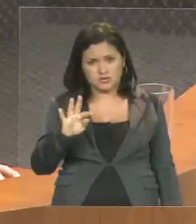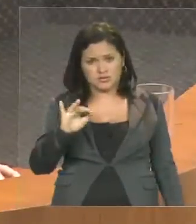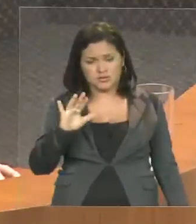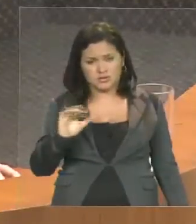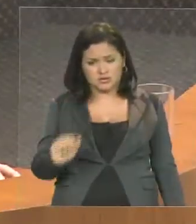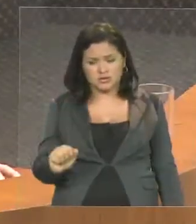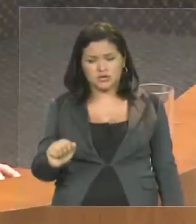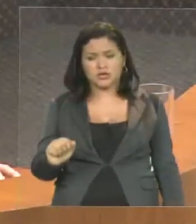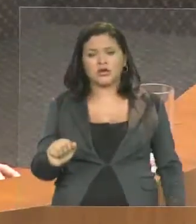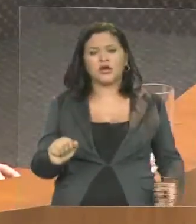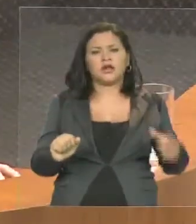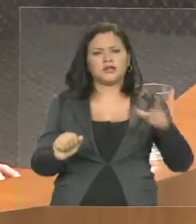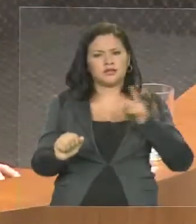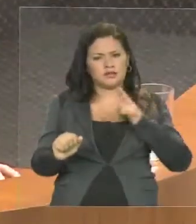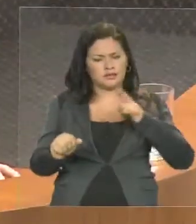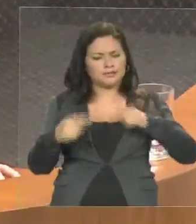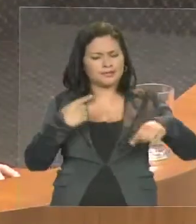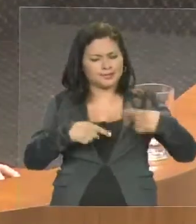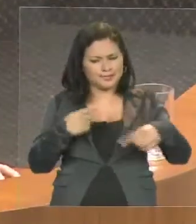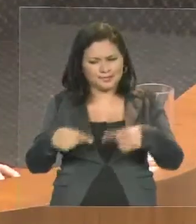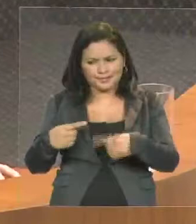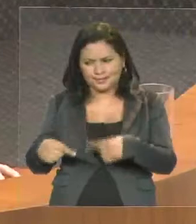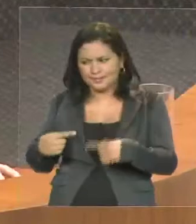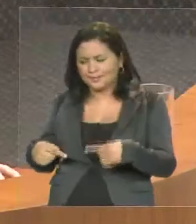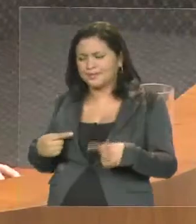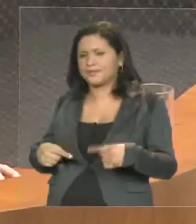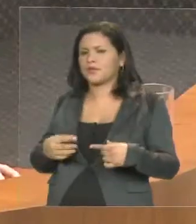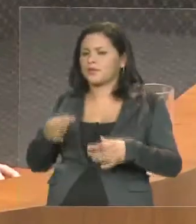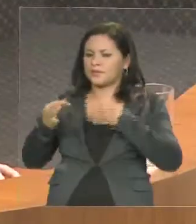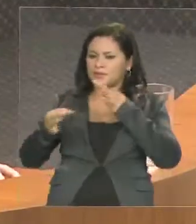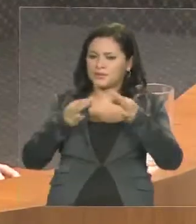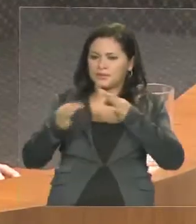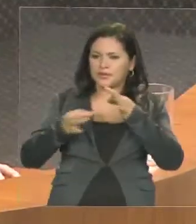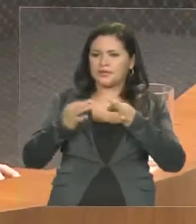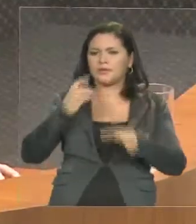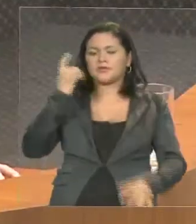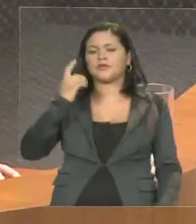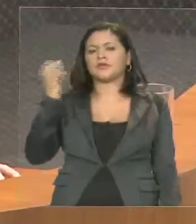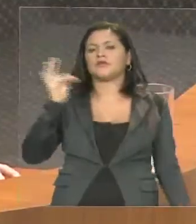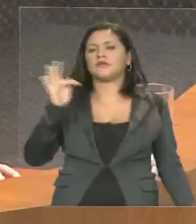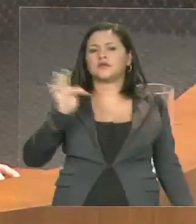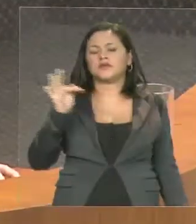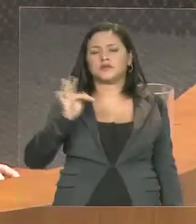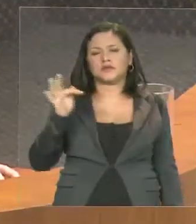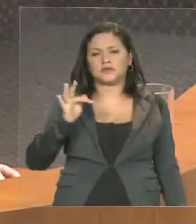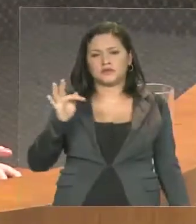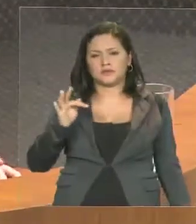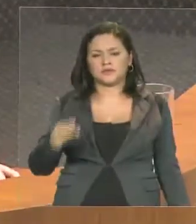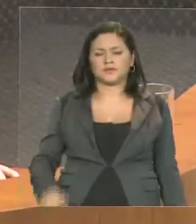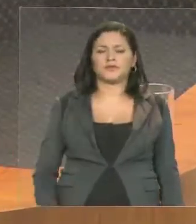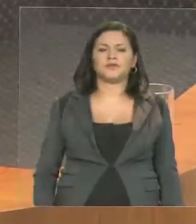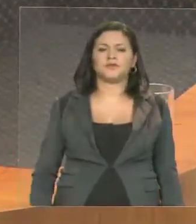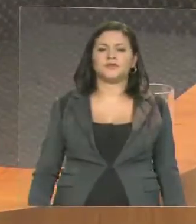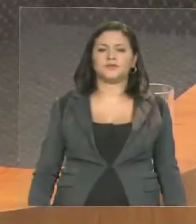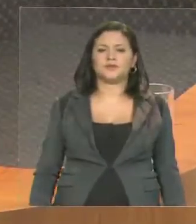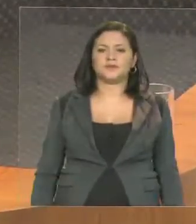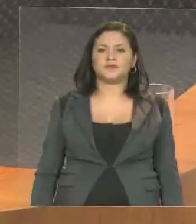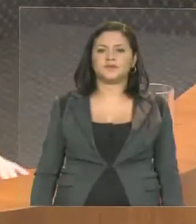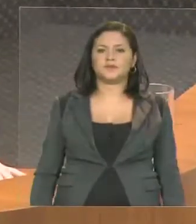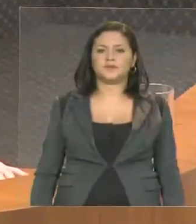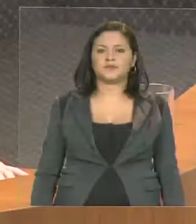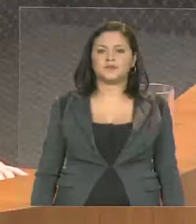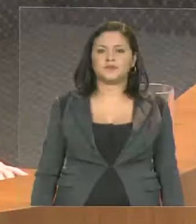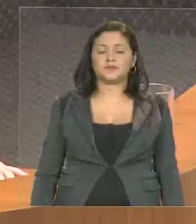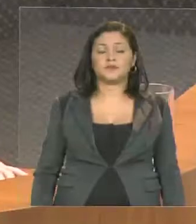o enfrentamento e o debate da nossa honrosa bancada federal lá na Câmara dos Deputados. E que, inclusive, o deputado César Pires